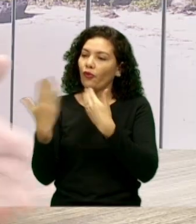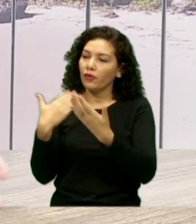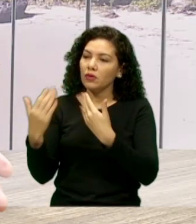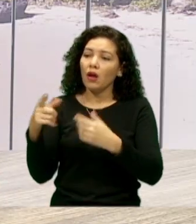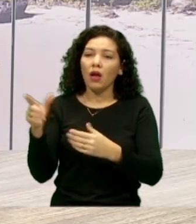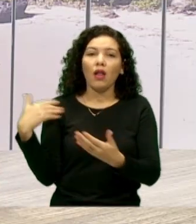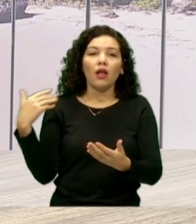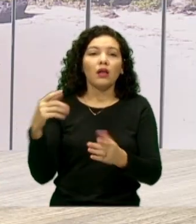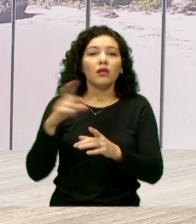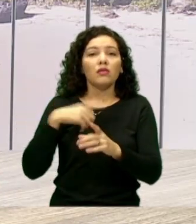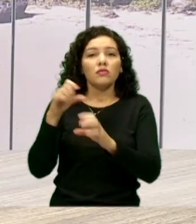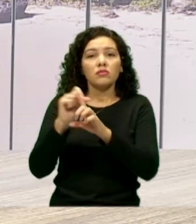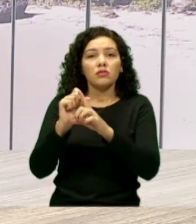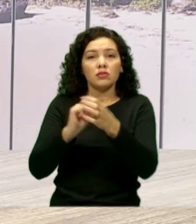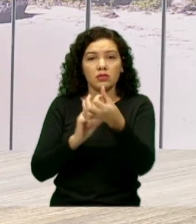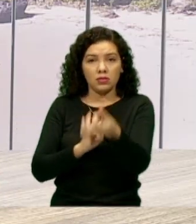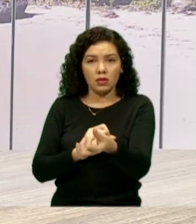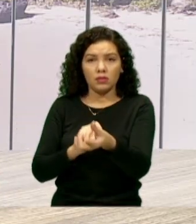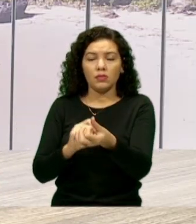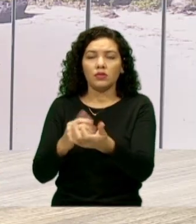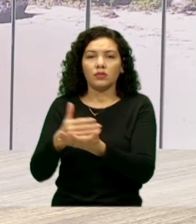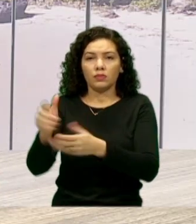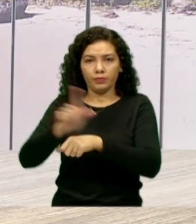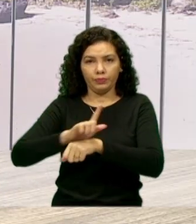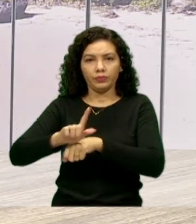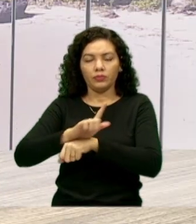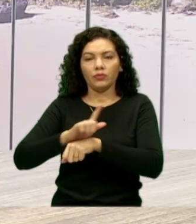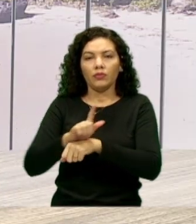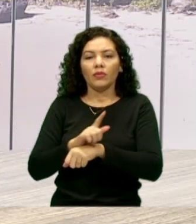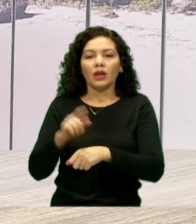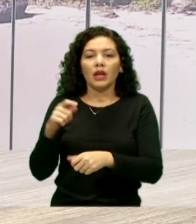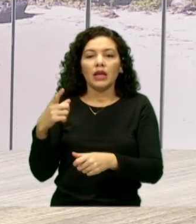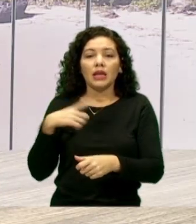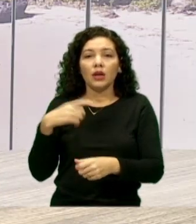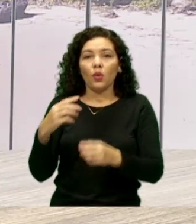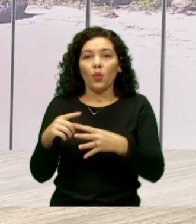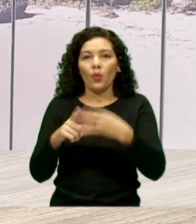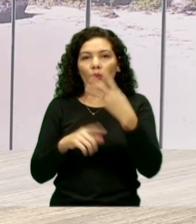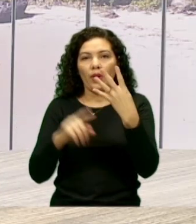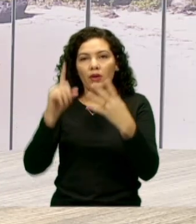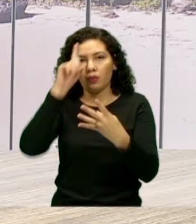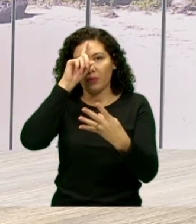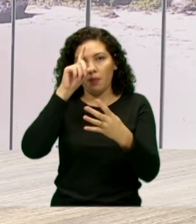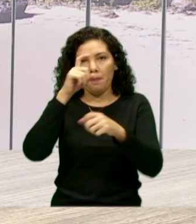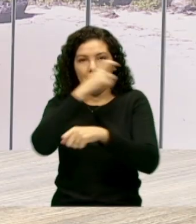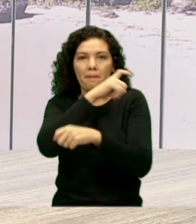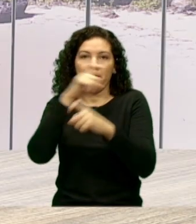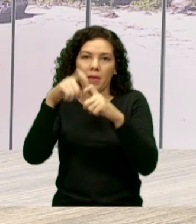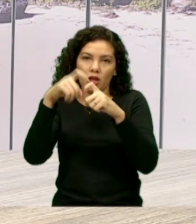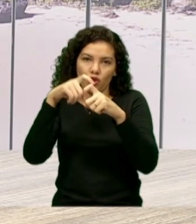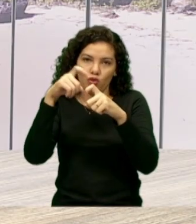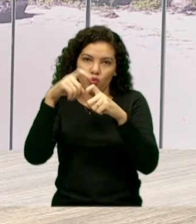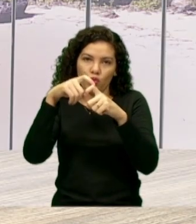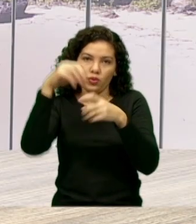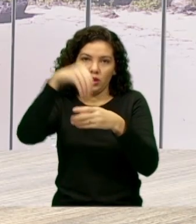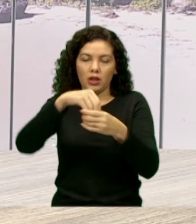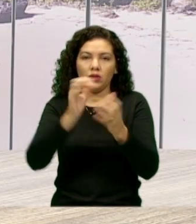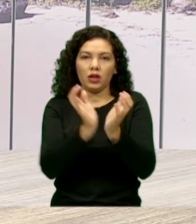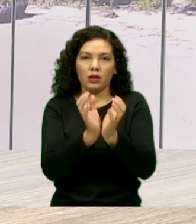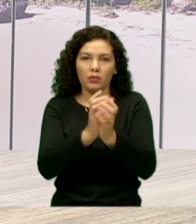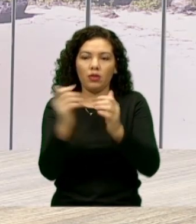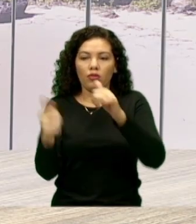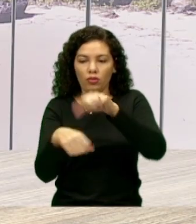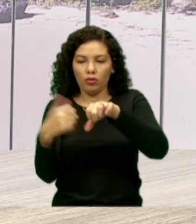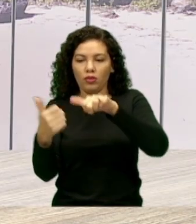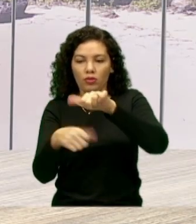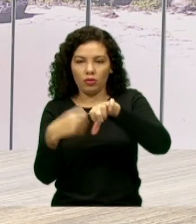meses, porque começou a gestão, ela está há 6 meses, ela teve 4 médicos numa equipe, em 6 meses.